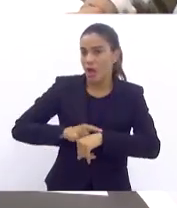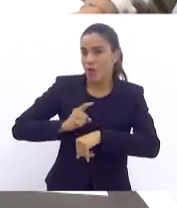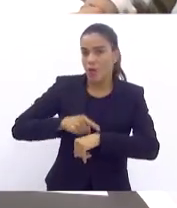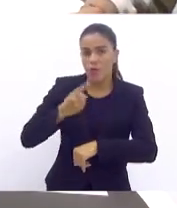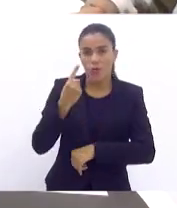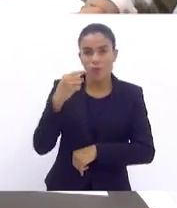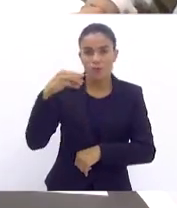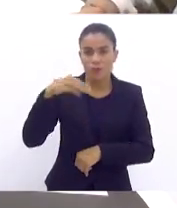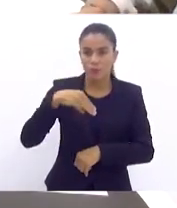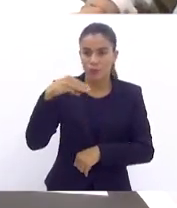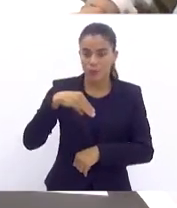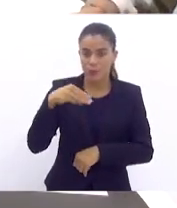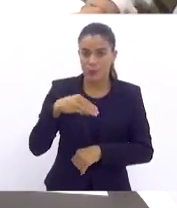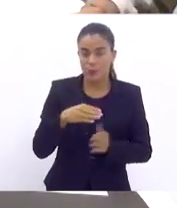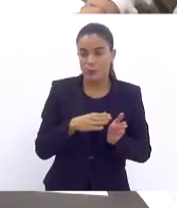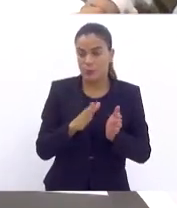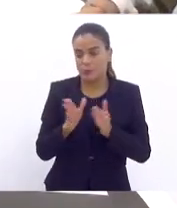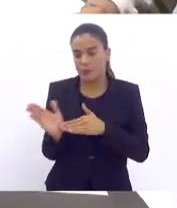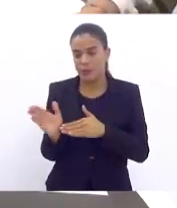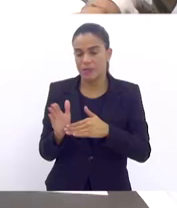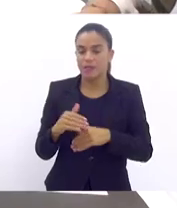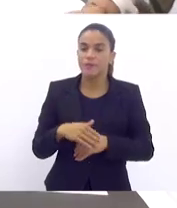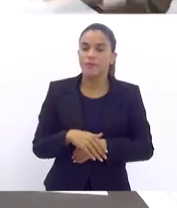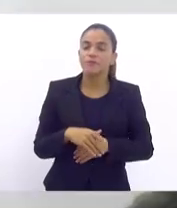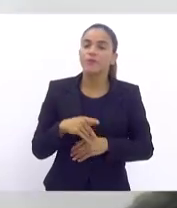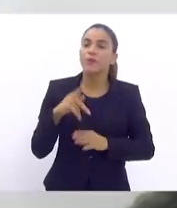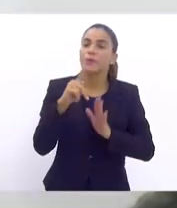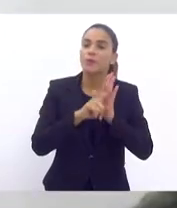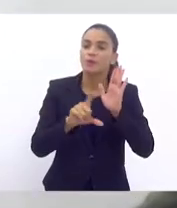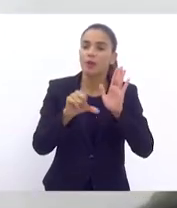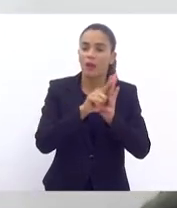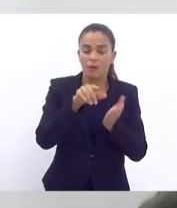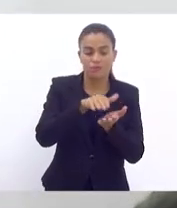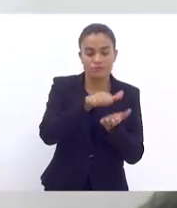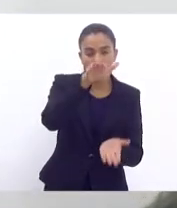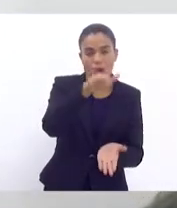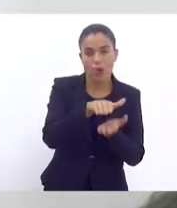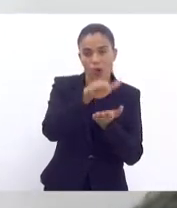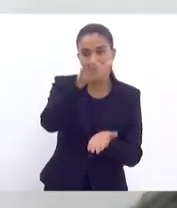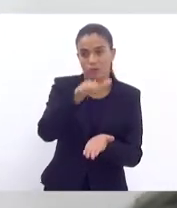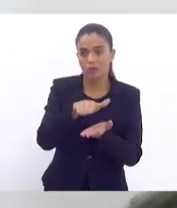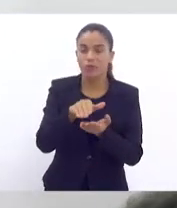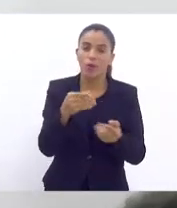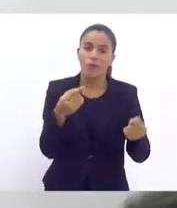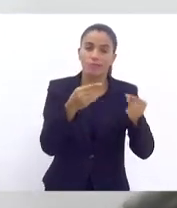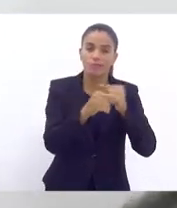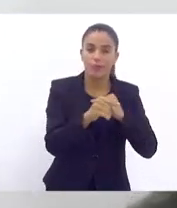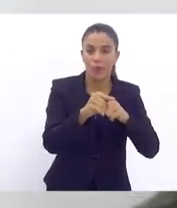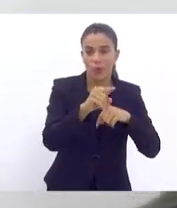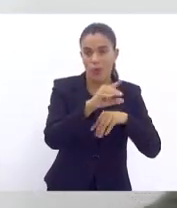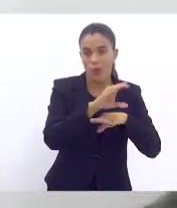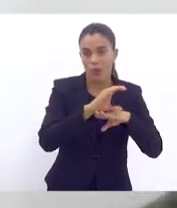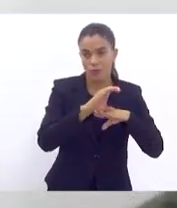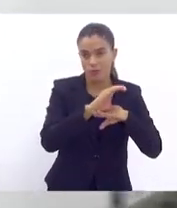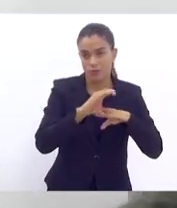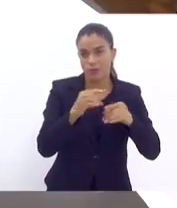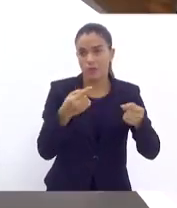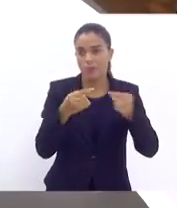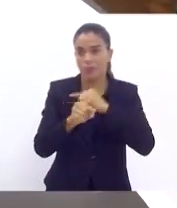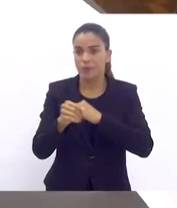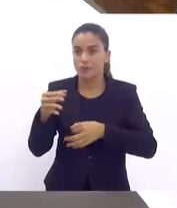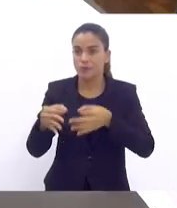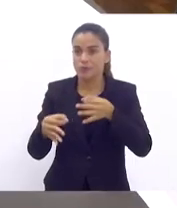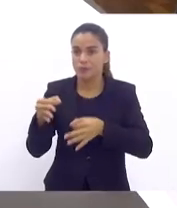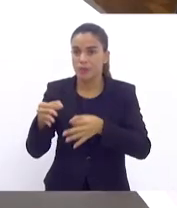minuto aqui na no nosso horário aos projetos do bloco de inconstitucionalidade em juridicidade e ilegalidade pela ordem